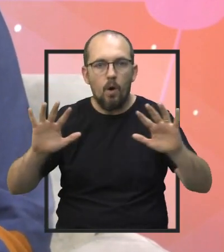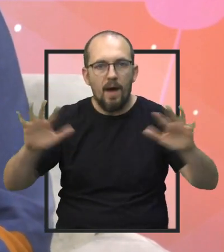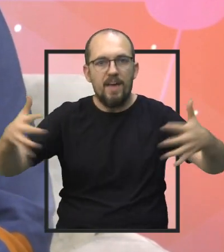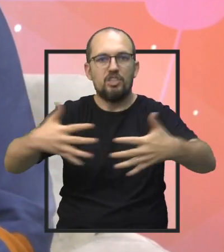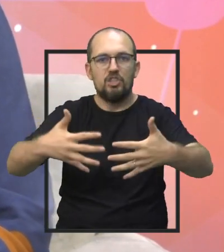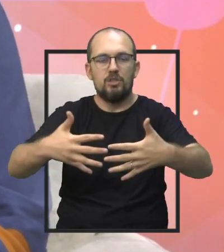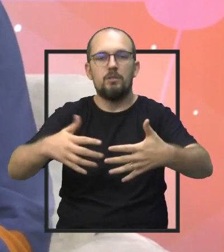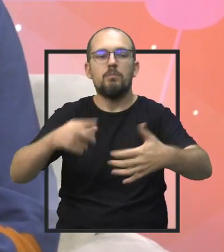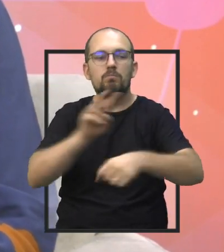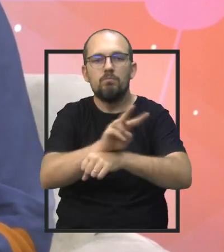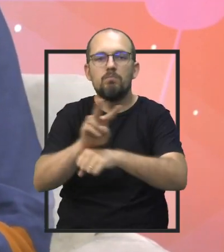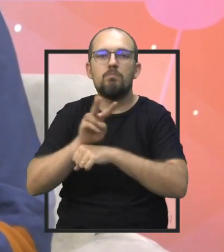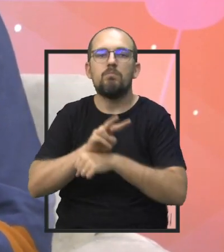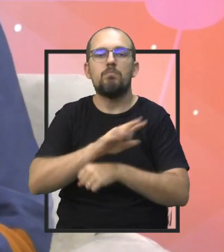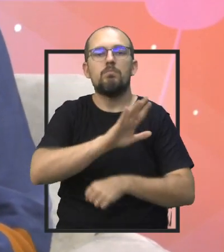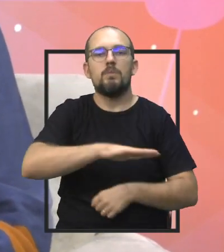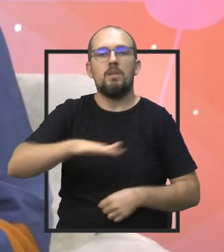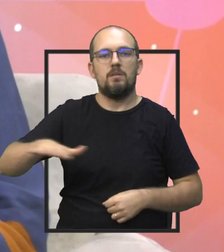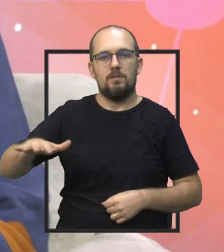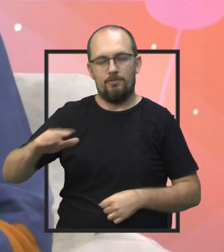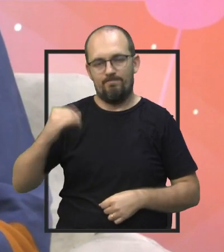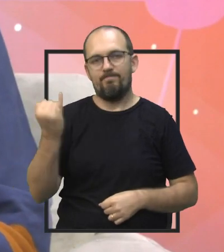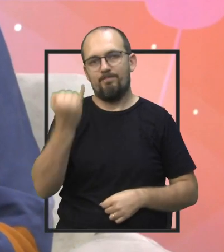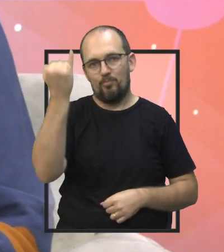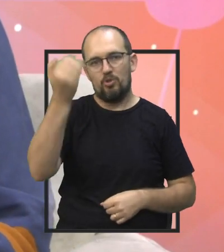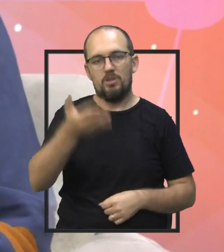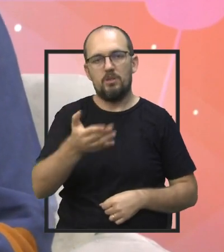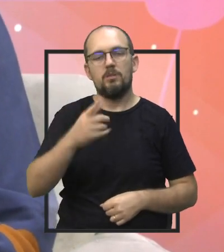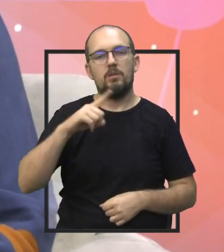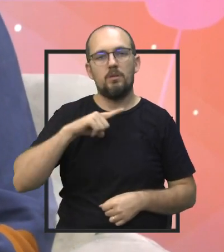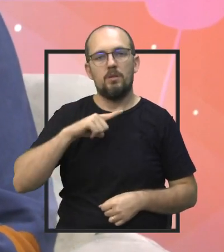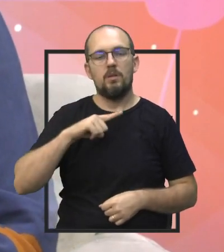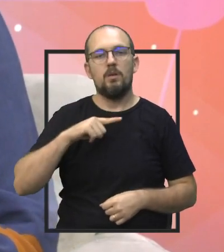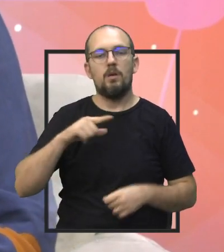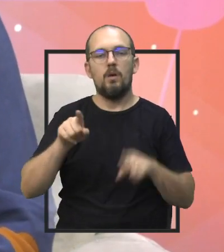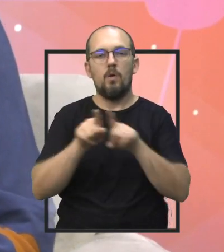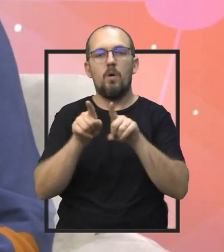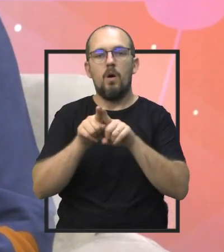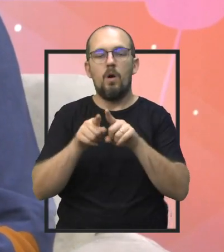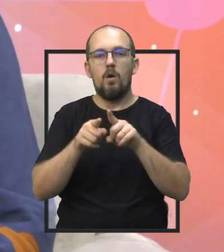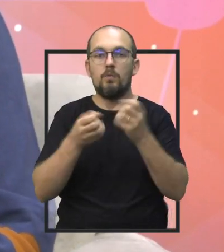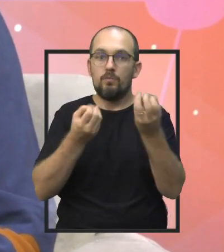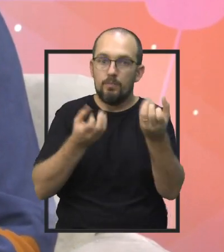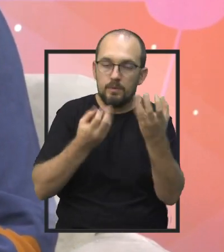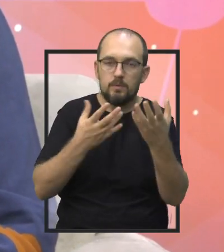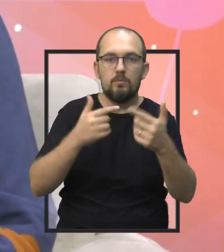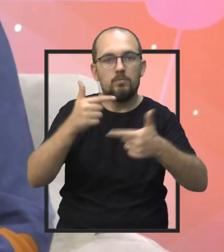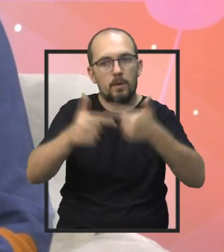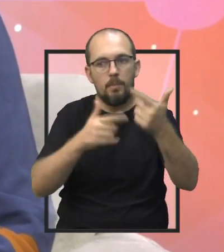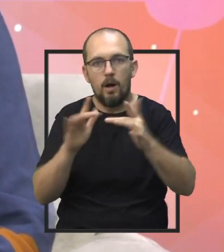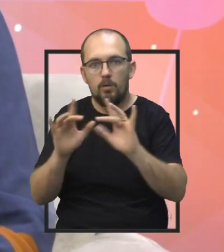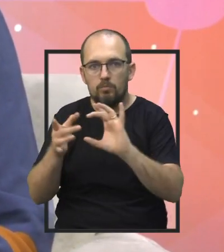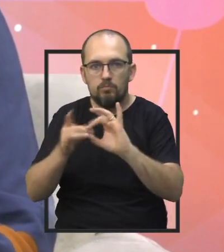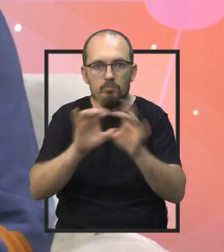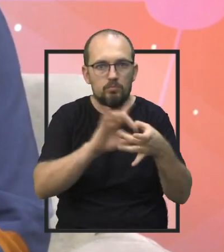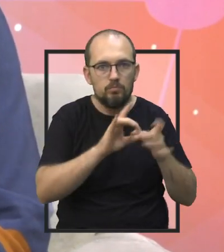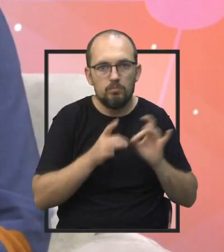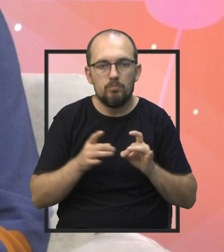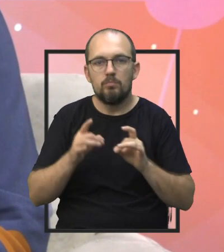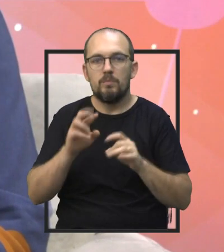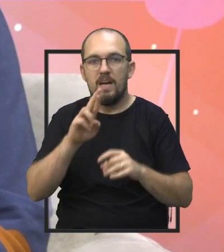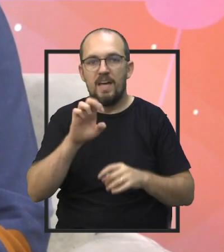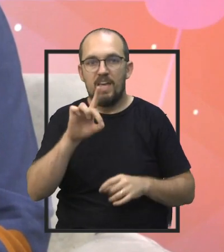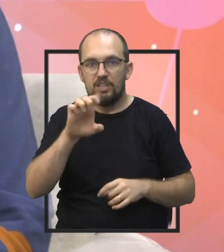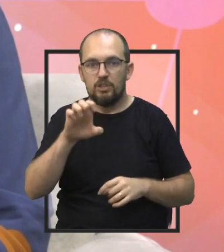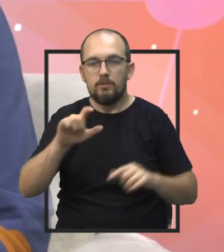nessa rede, que vai ser muito importante, é muito importante ter a visualização e o trabalho articulado dessa rede